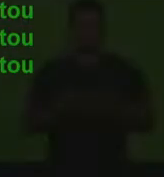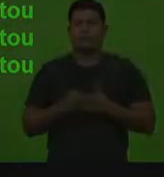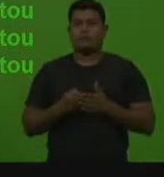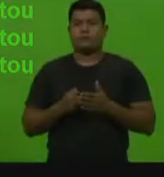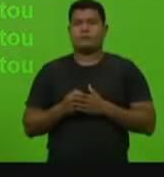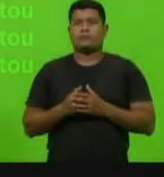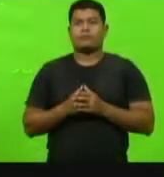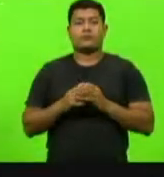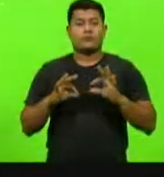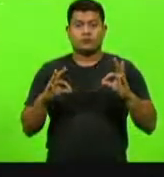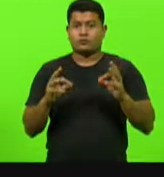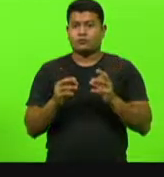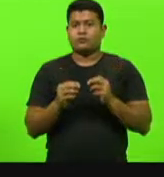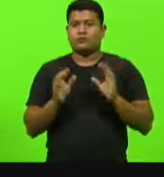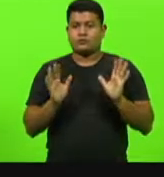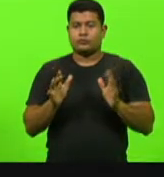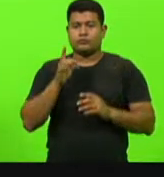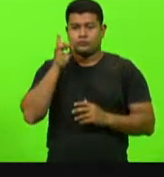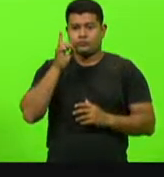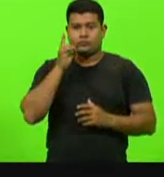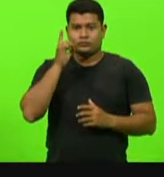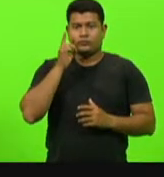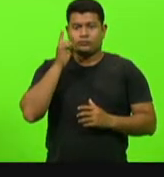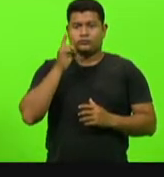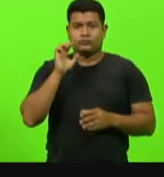Todos os senhores deputados votaram?